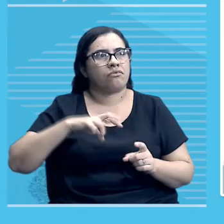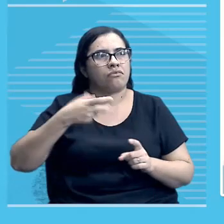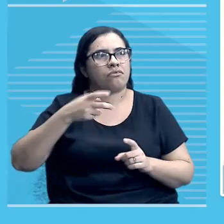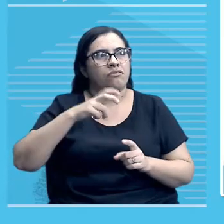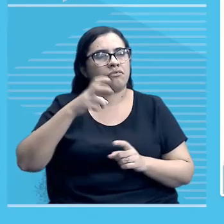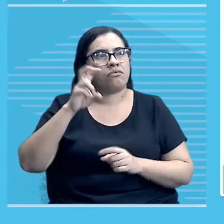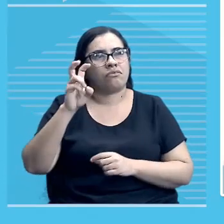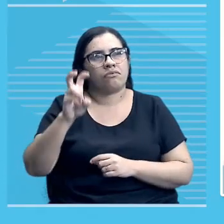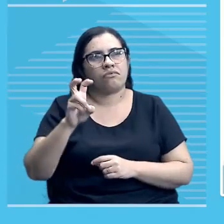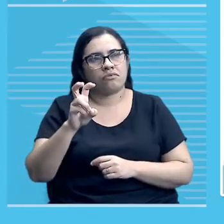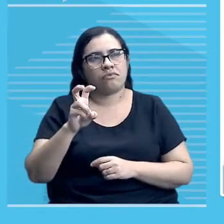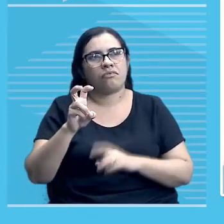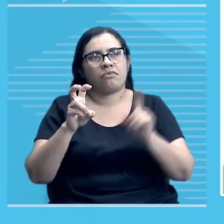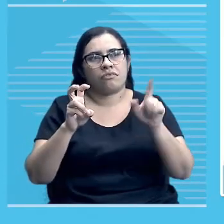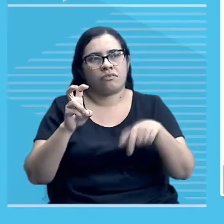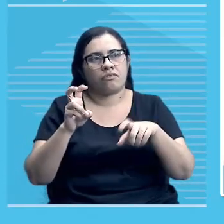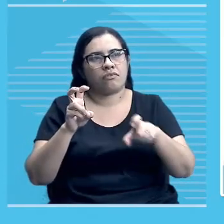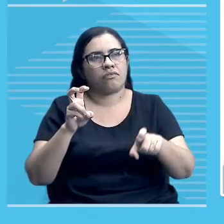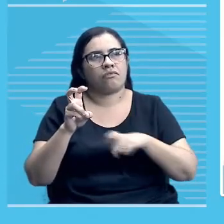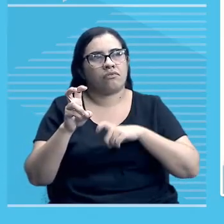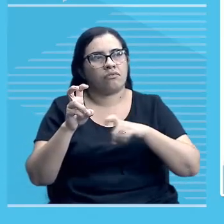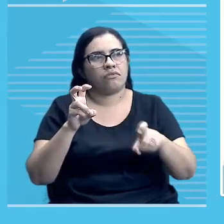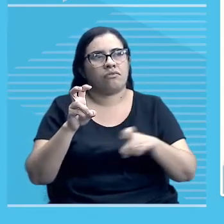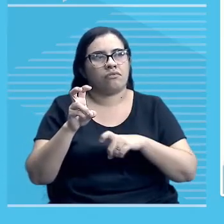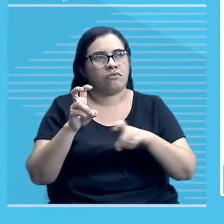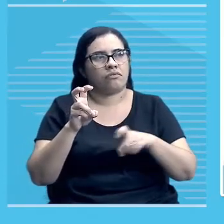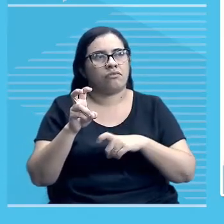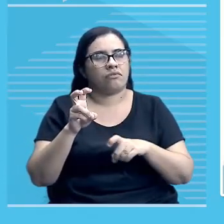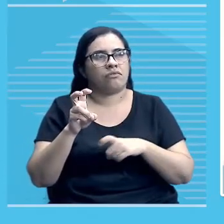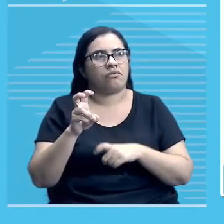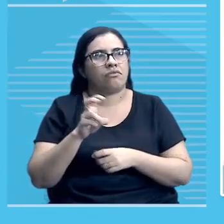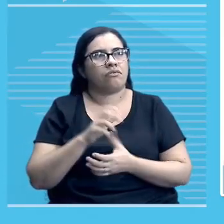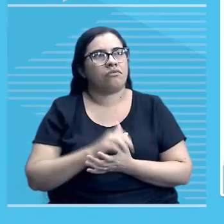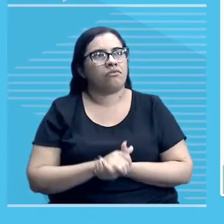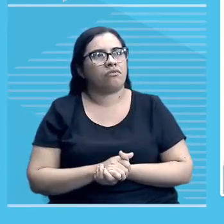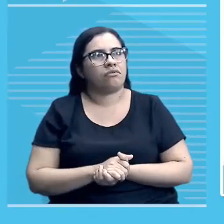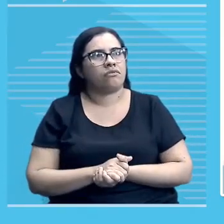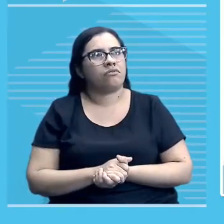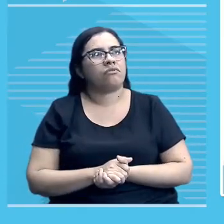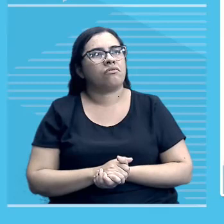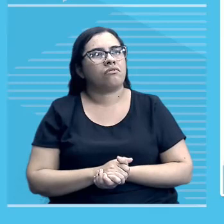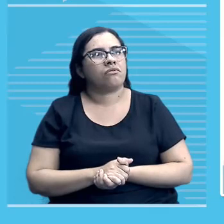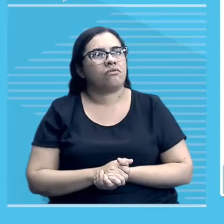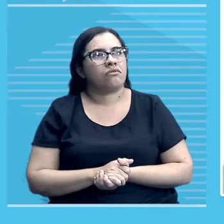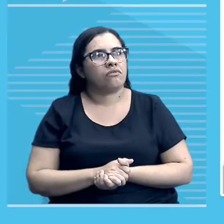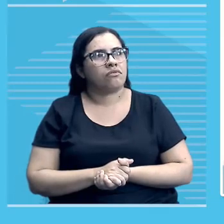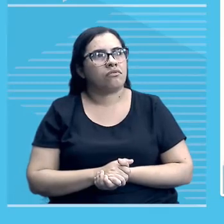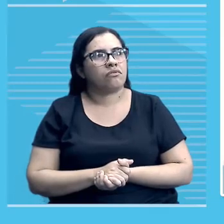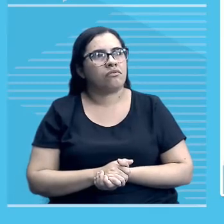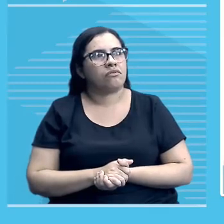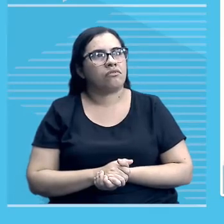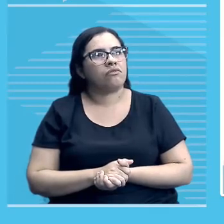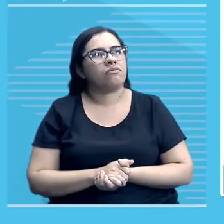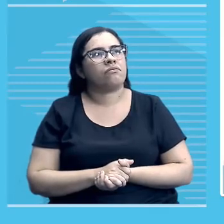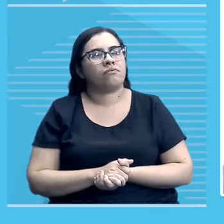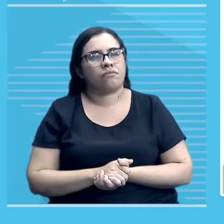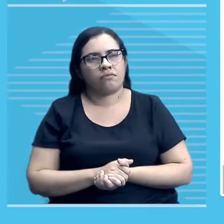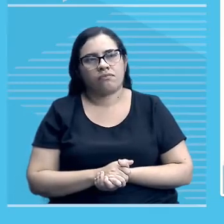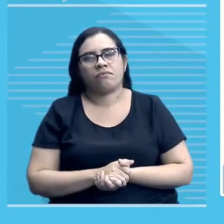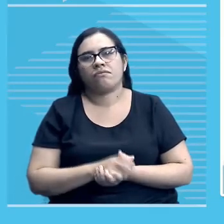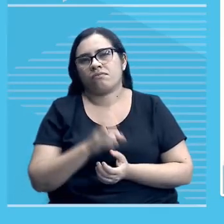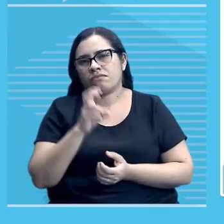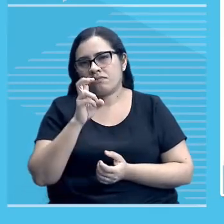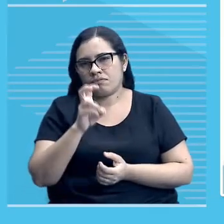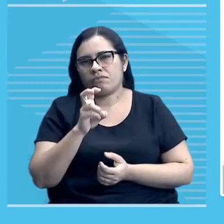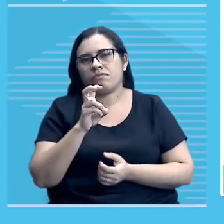quem é esse número? X. Então, vai ser 5 vezes x. Quíntuplo é o quê? 5